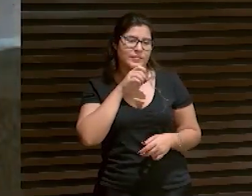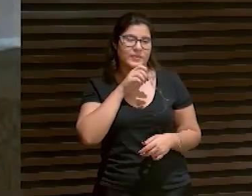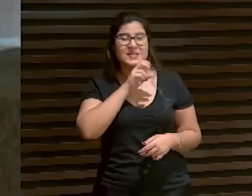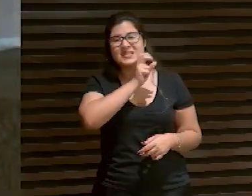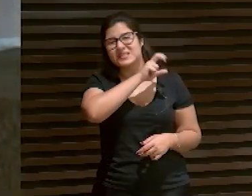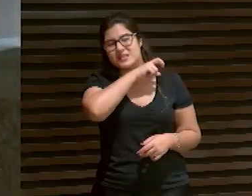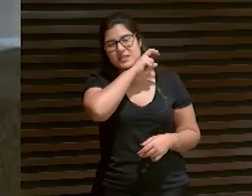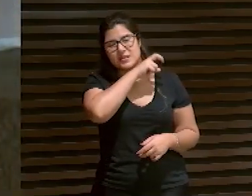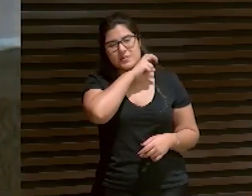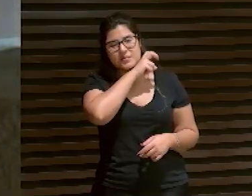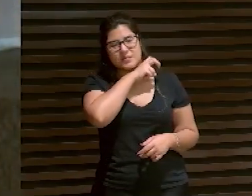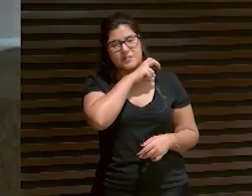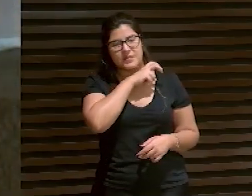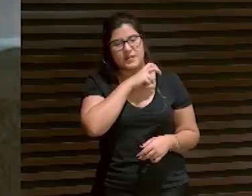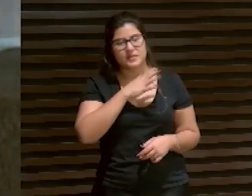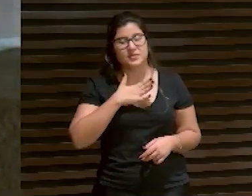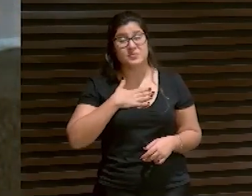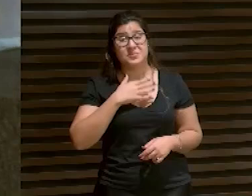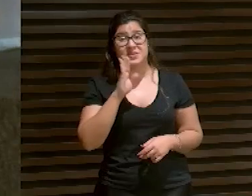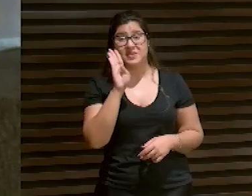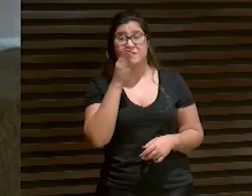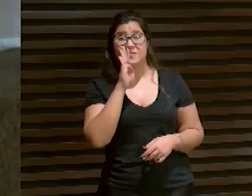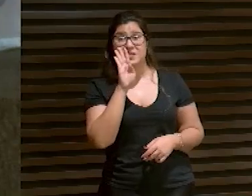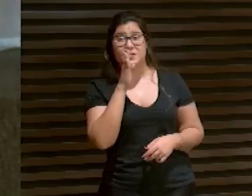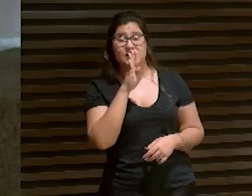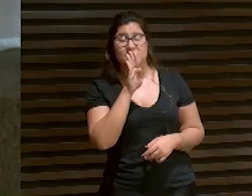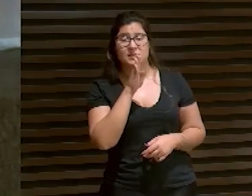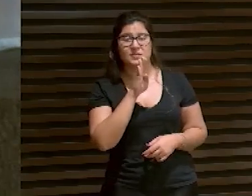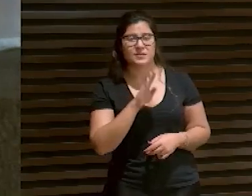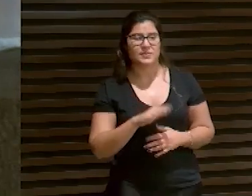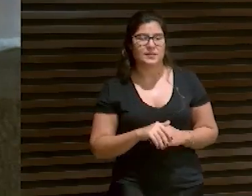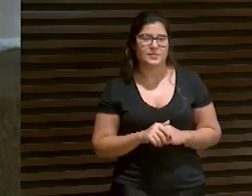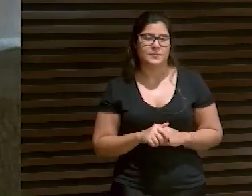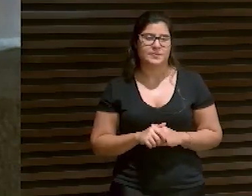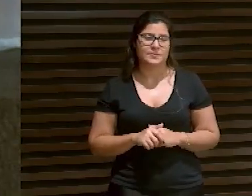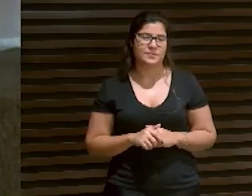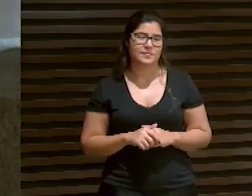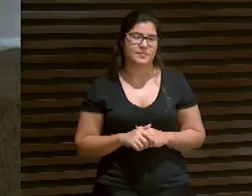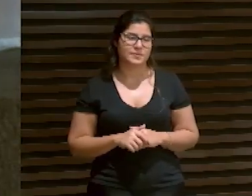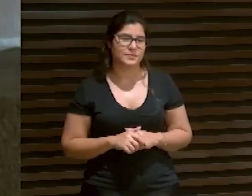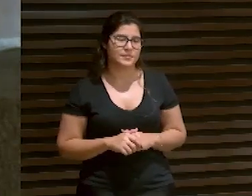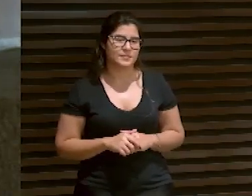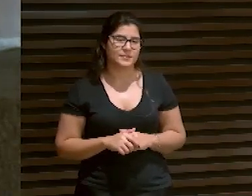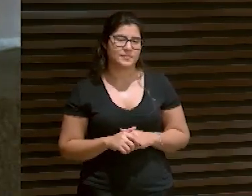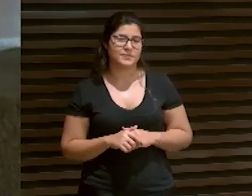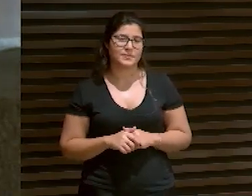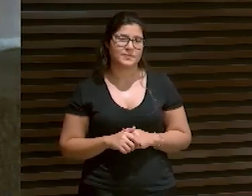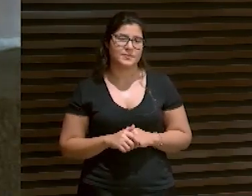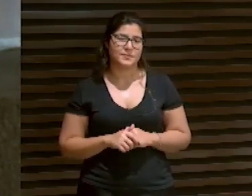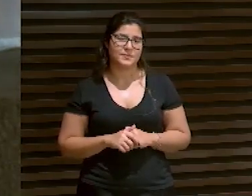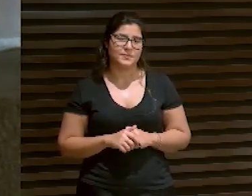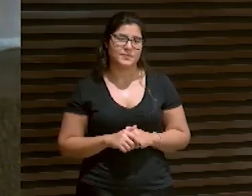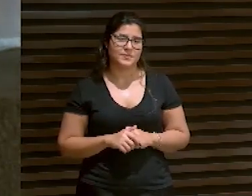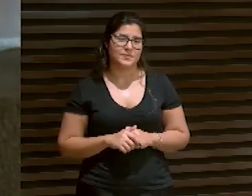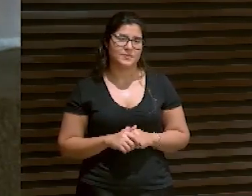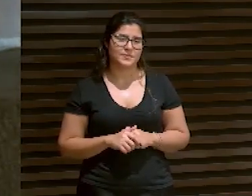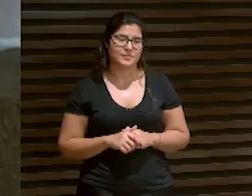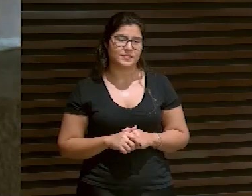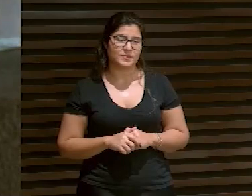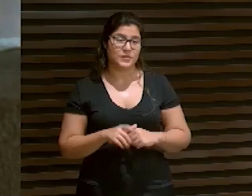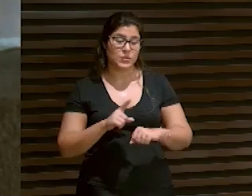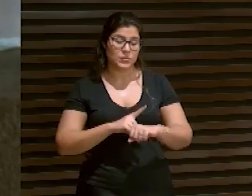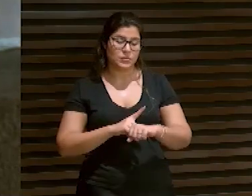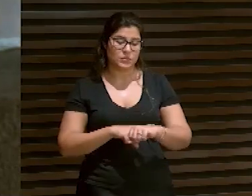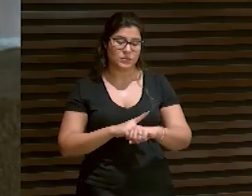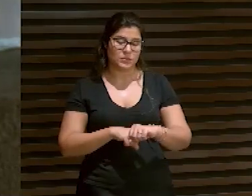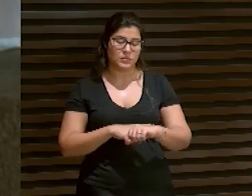enganou. Só faltava Deus chegar até a serpente ter reclamado de ter sido criada por Deus, né? Mas o tempo todo